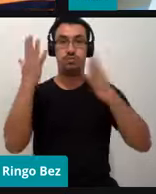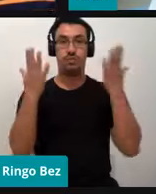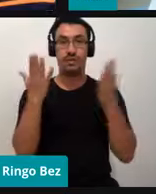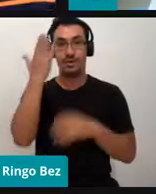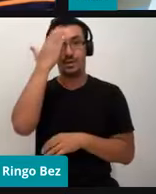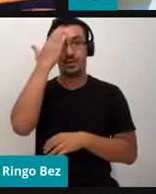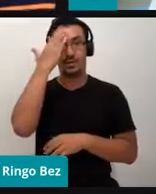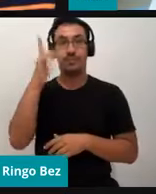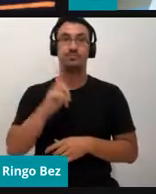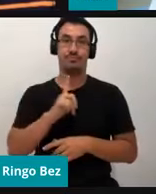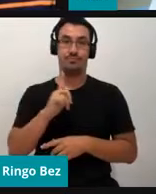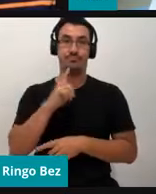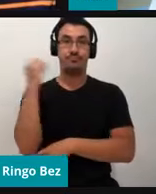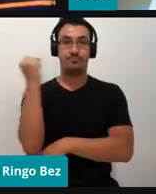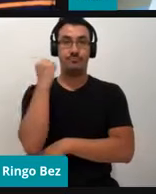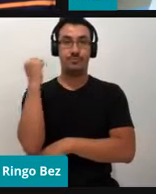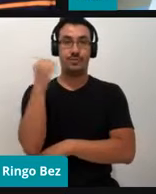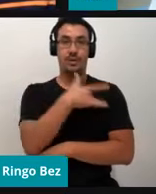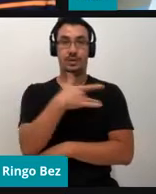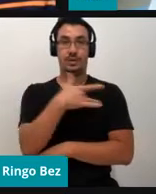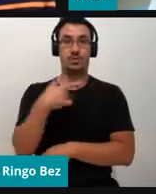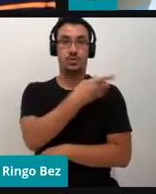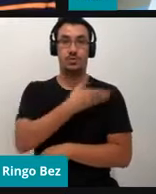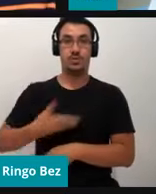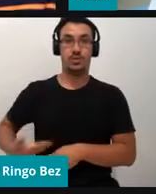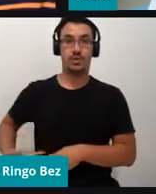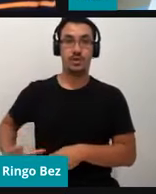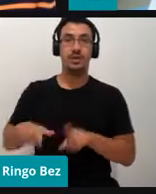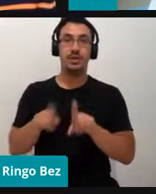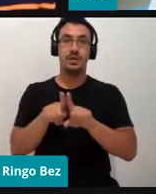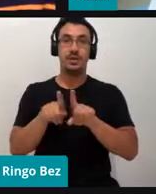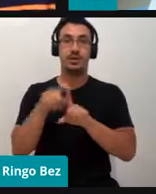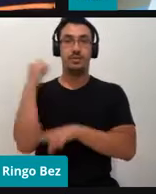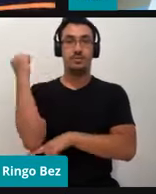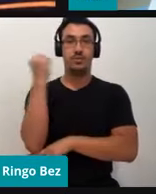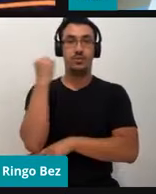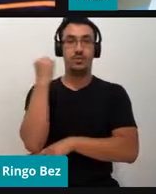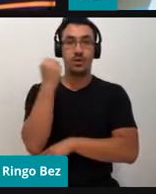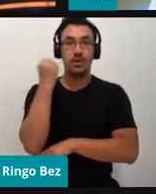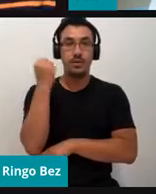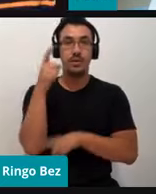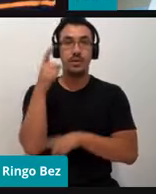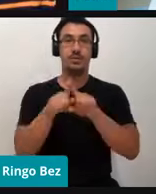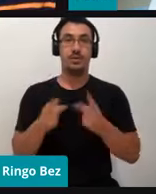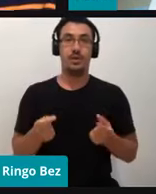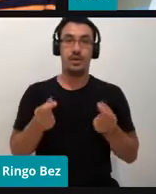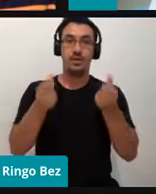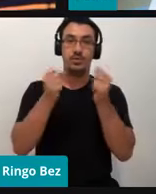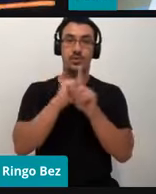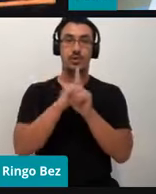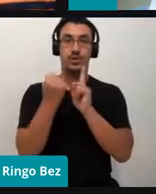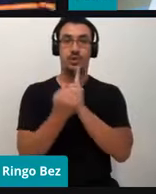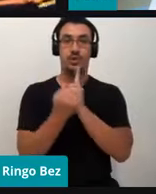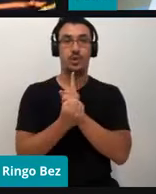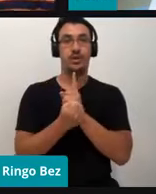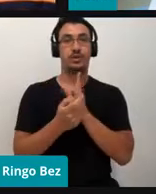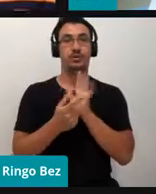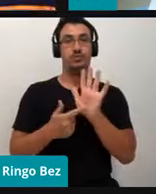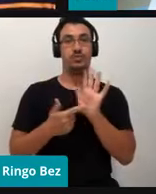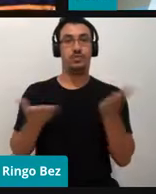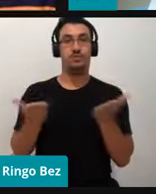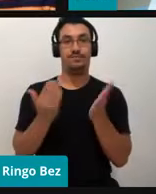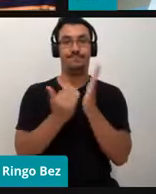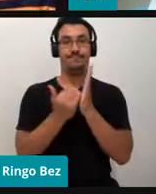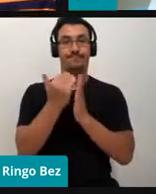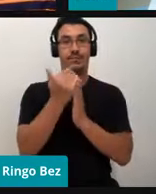grandes problemas de saúde pública, grandes problemas econômicos, sociais, e que está evidenciando que